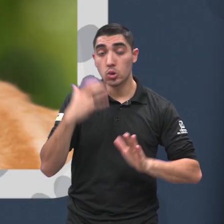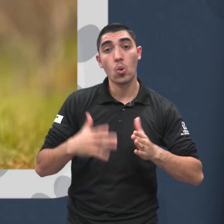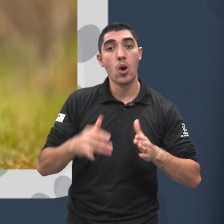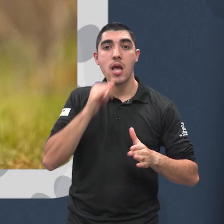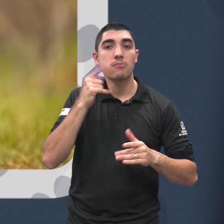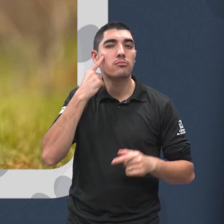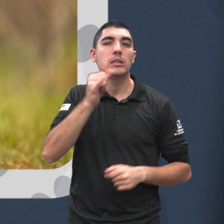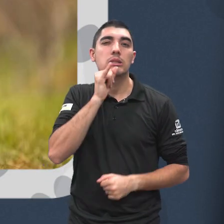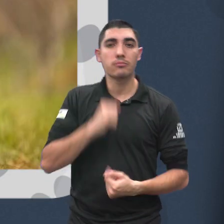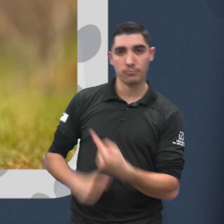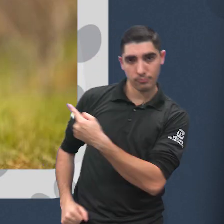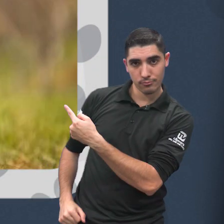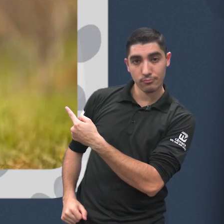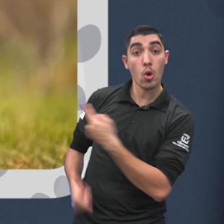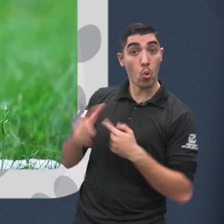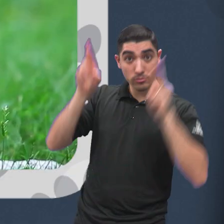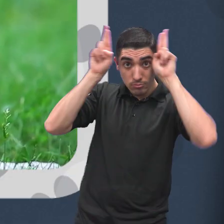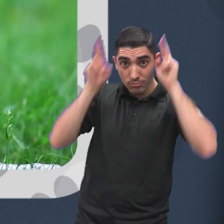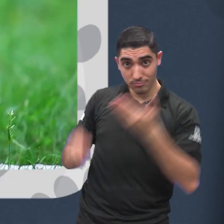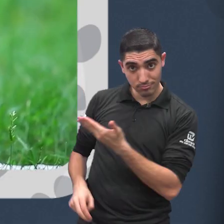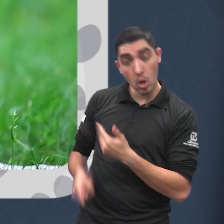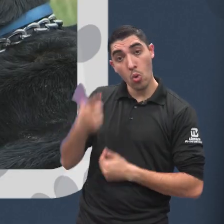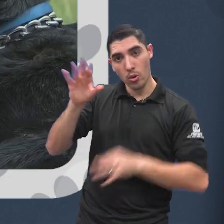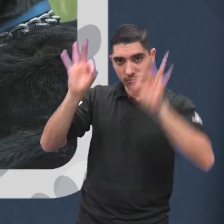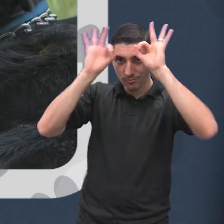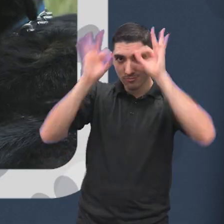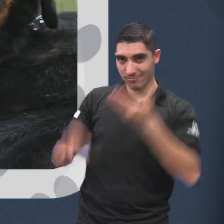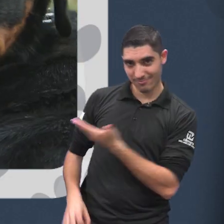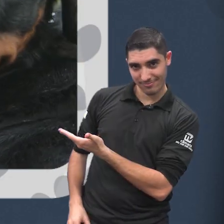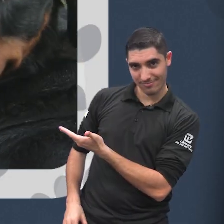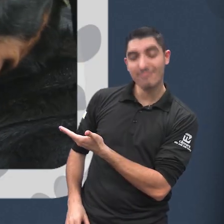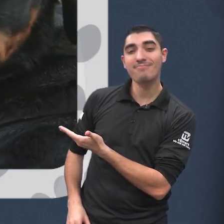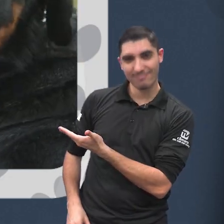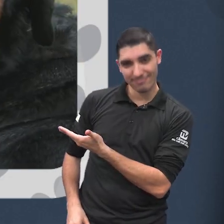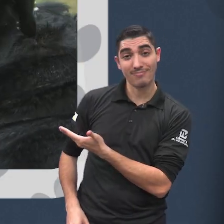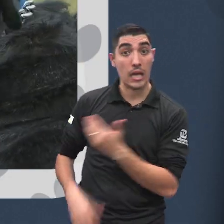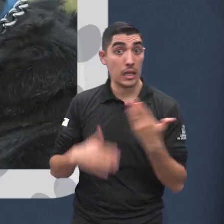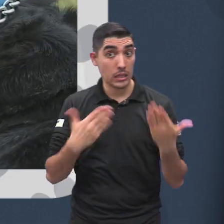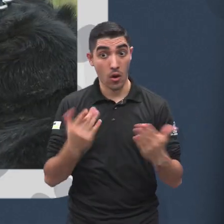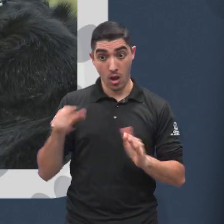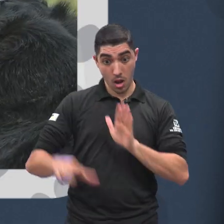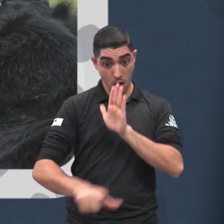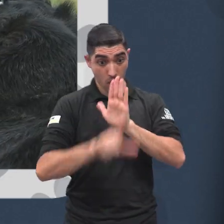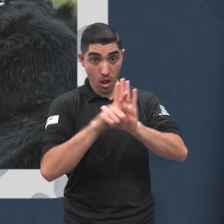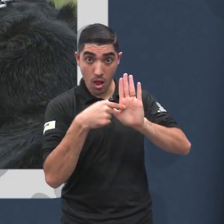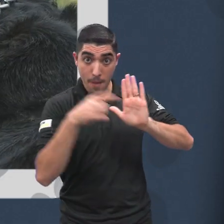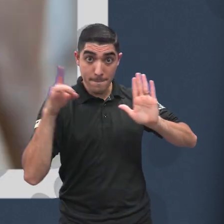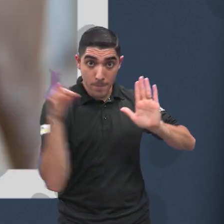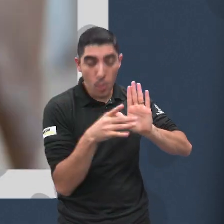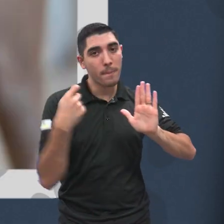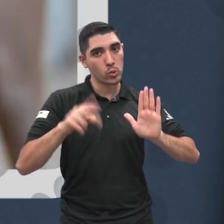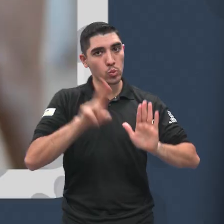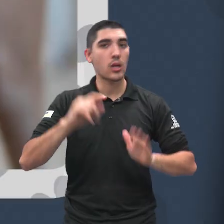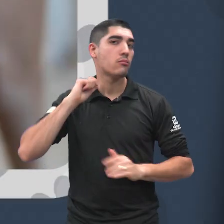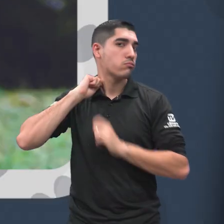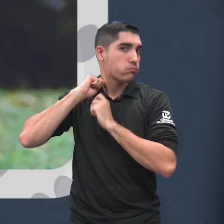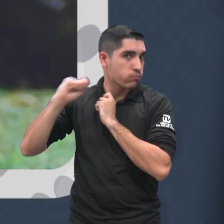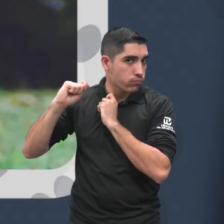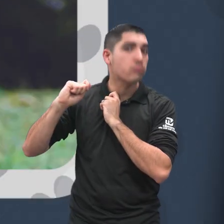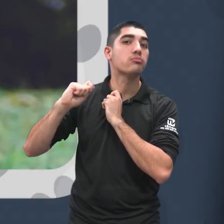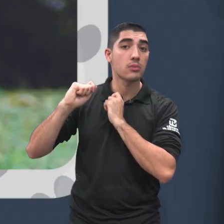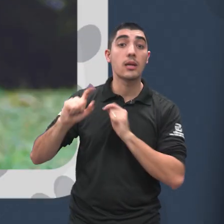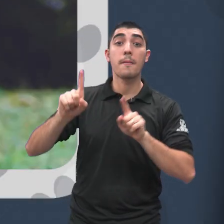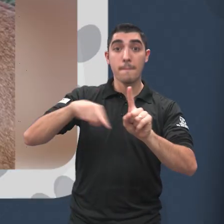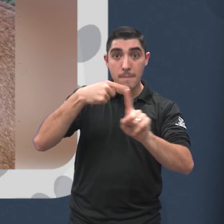cães de raças como mastim napolitano, pitbull e rottweiler. Com essa lei fica obrigatório o uso de coleira,